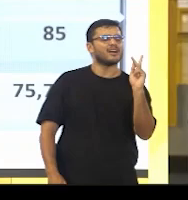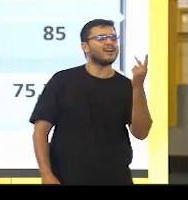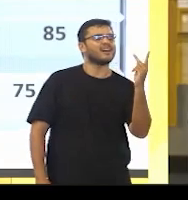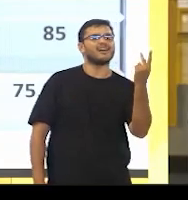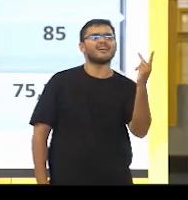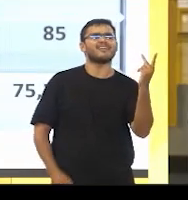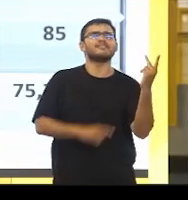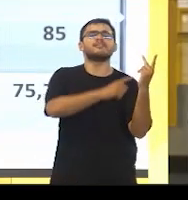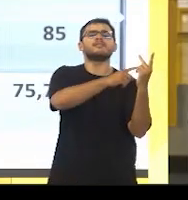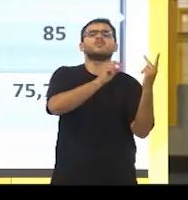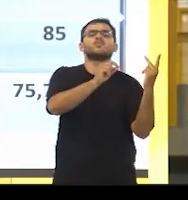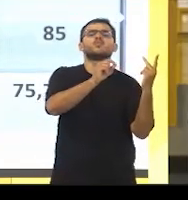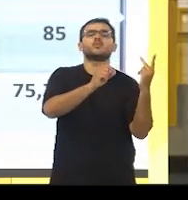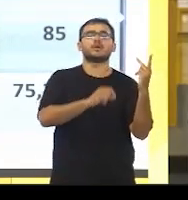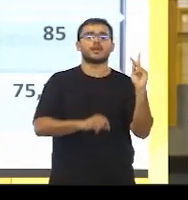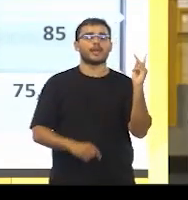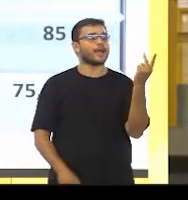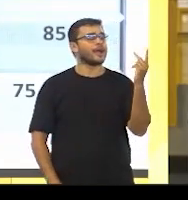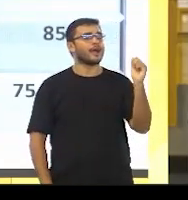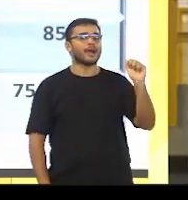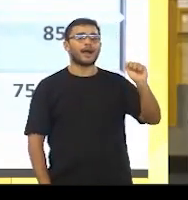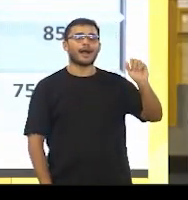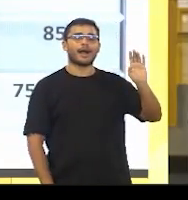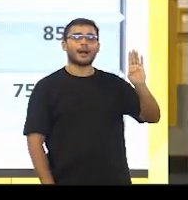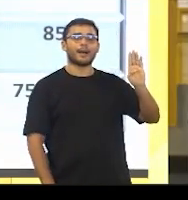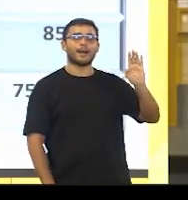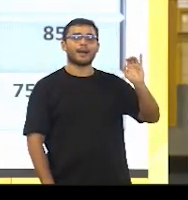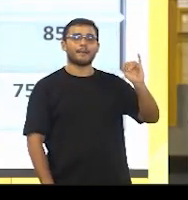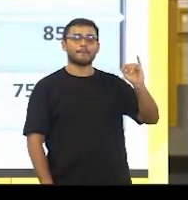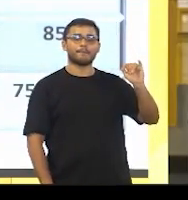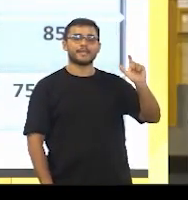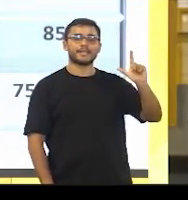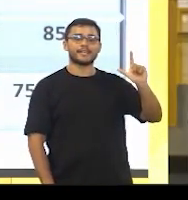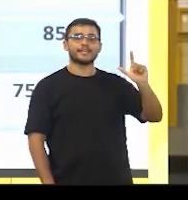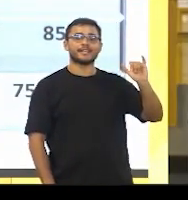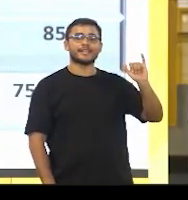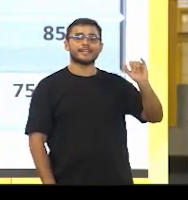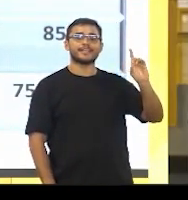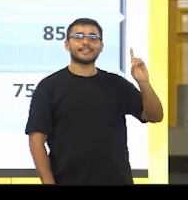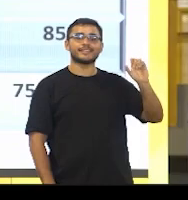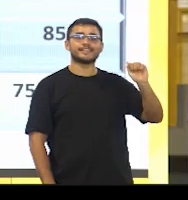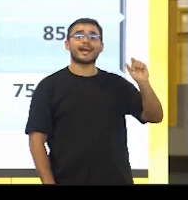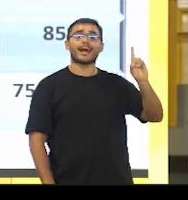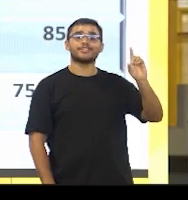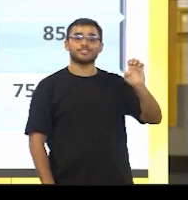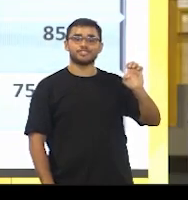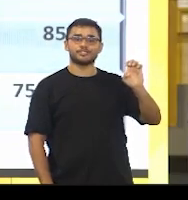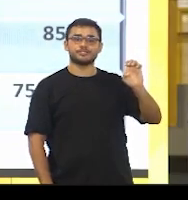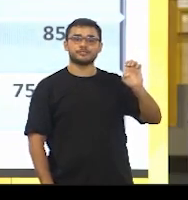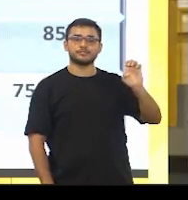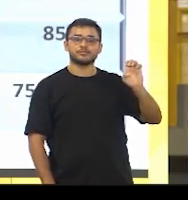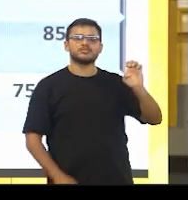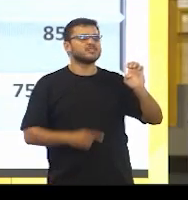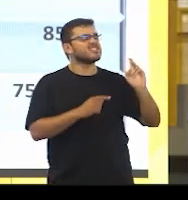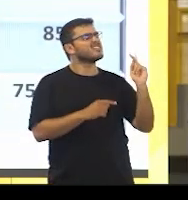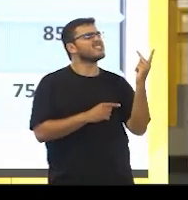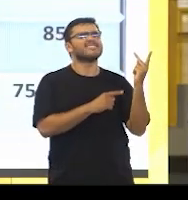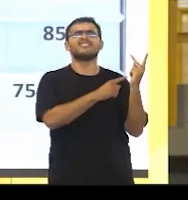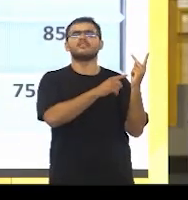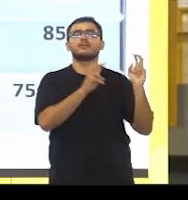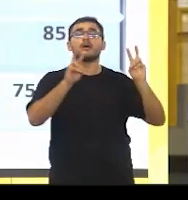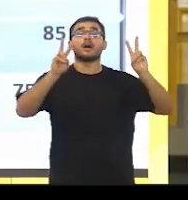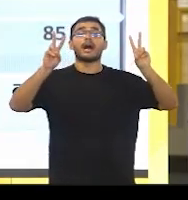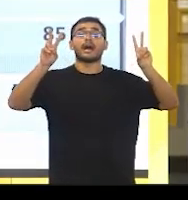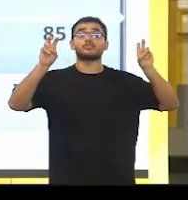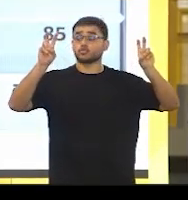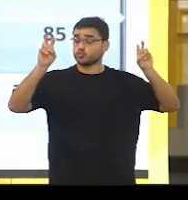a habilidade 3, olha só. A habilidade 3, ela fala associar as